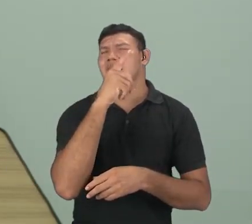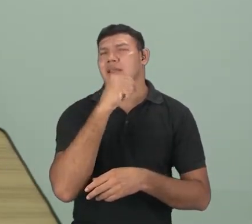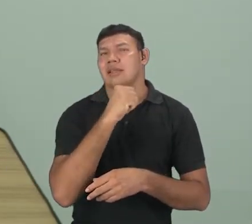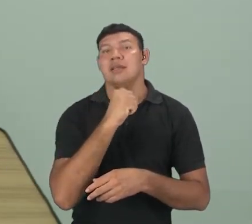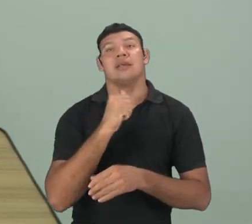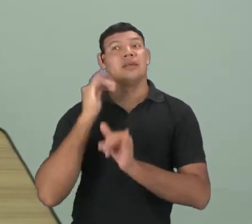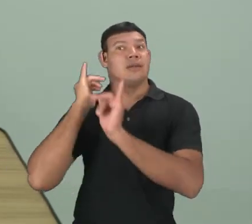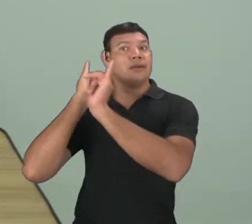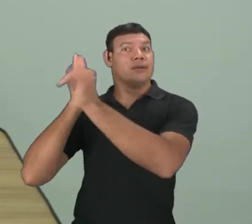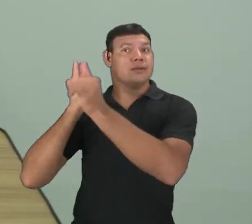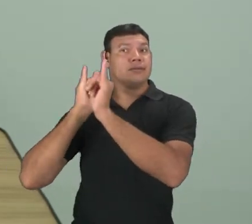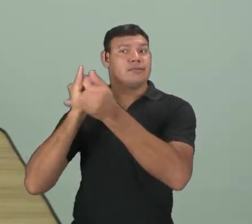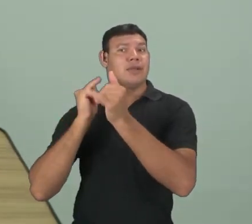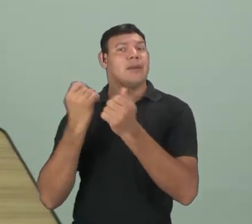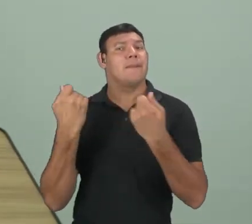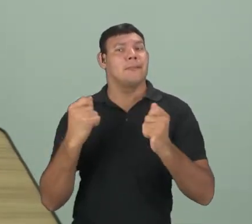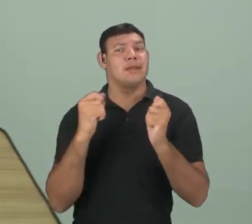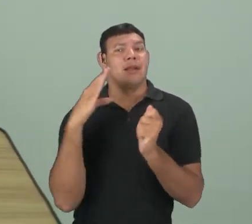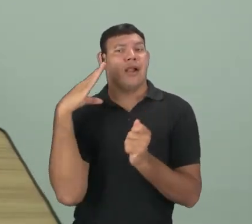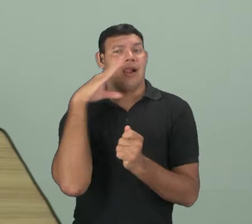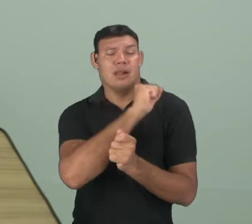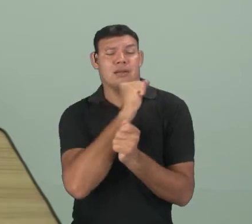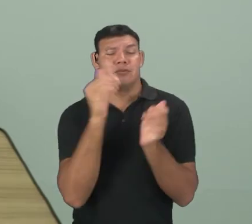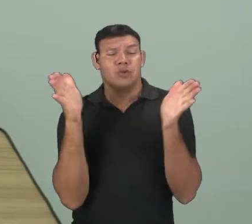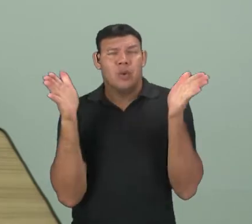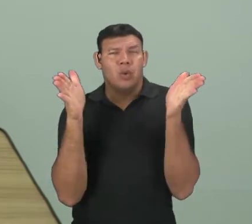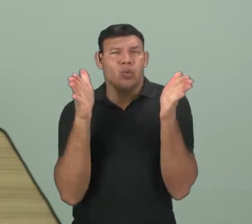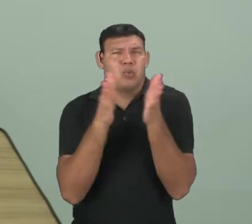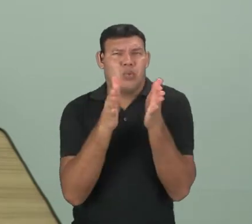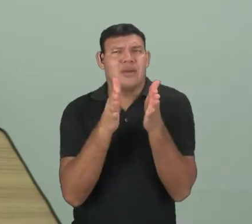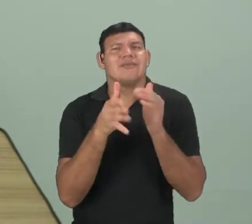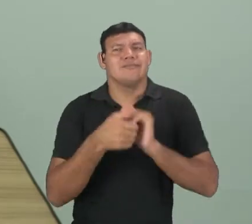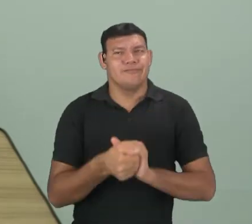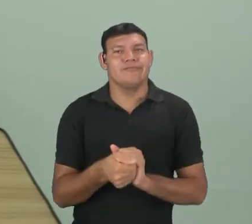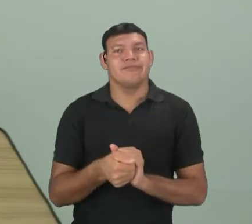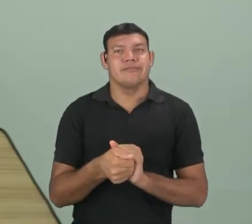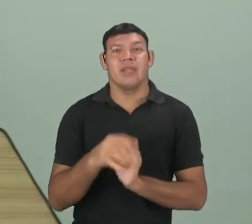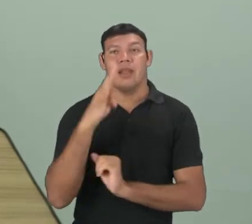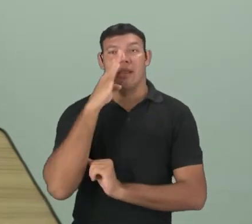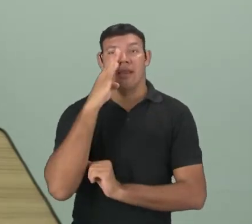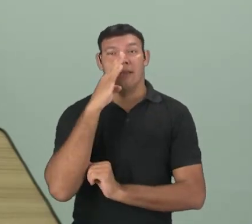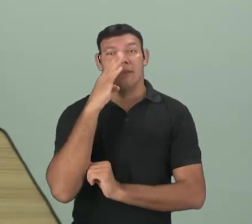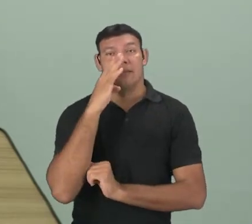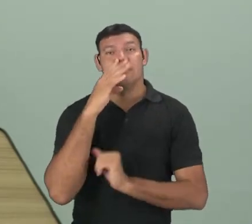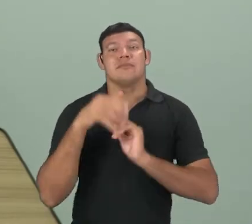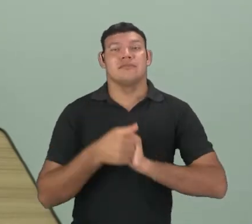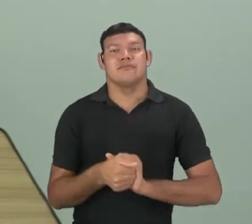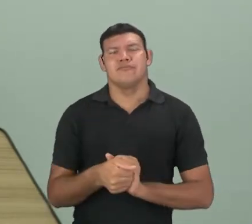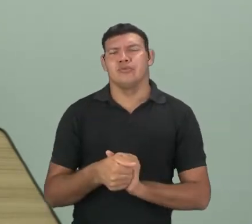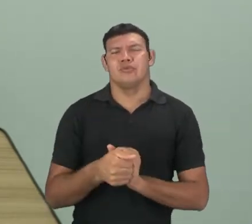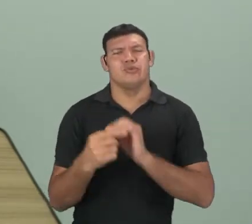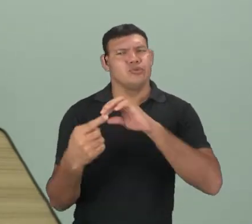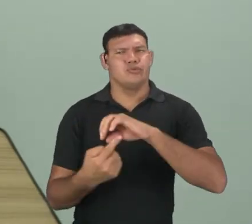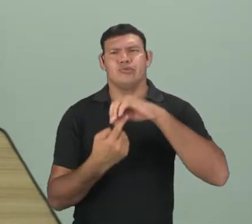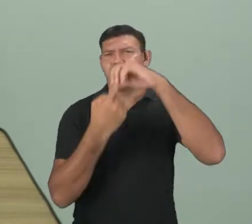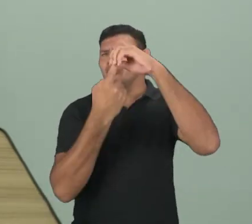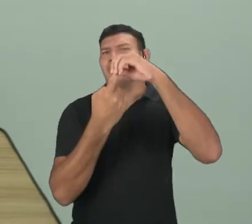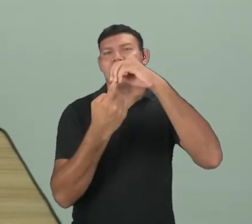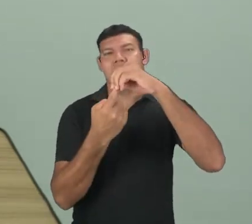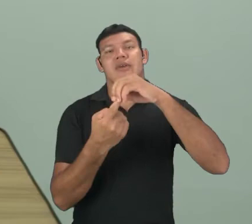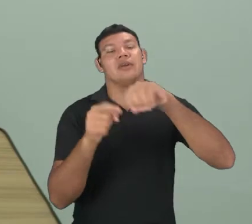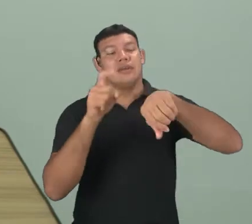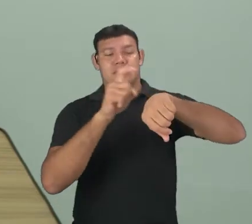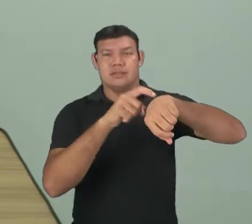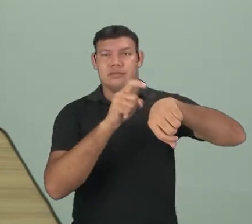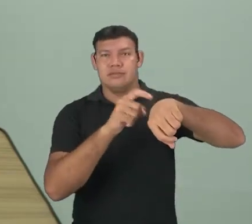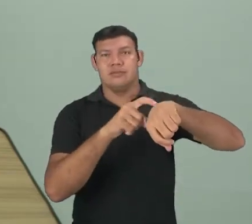um conto de fada, tem que ser mais curto, A gente pode assistir, como por exemplo, no episódio só. Só que tem um tempo.